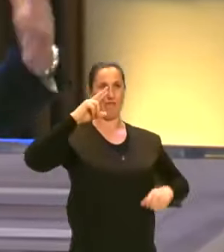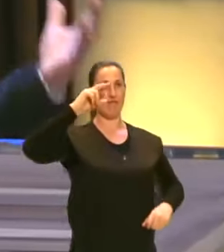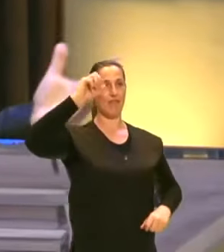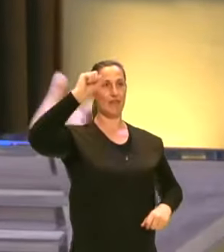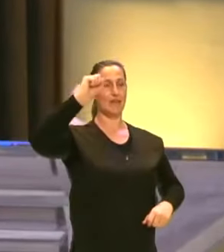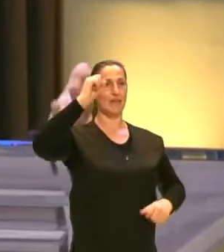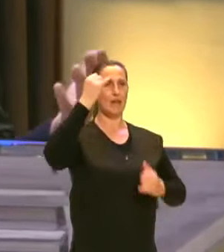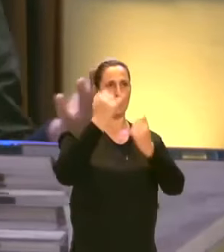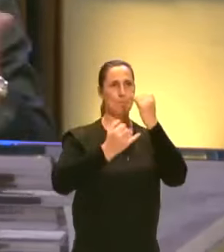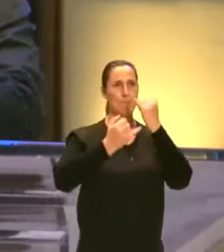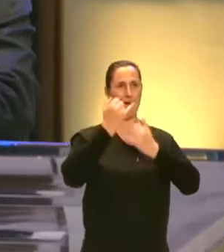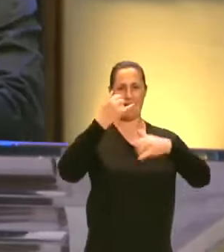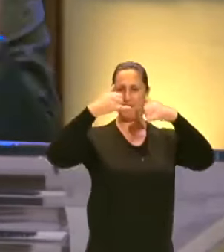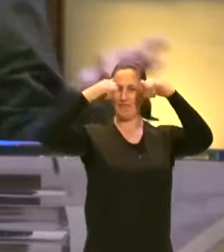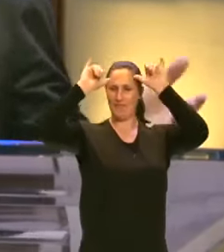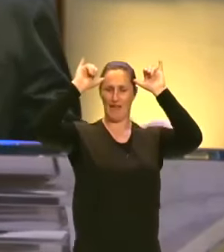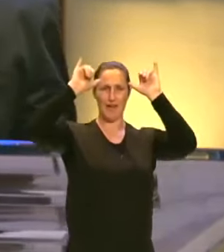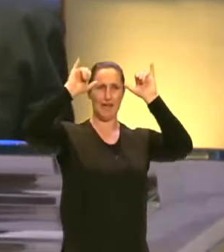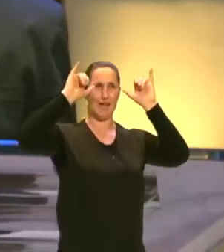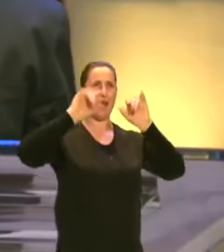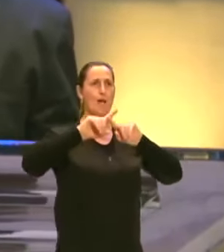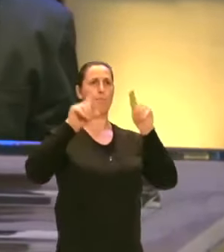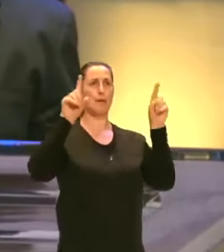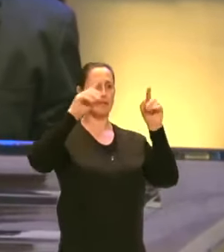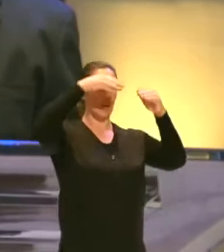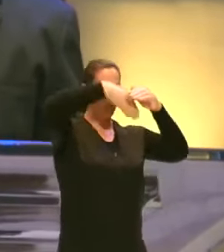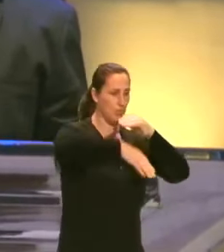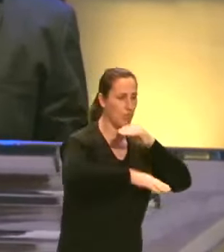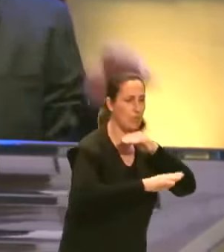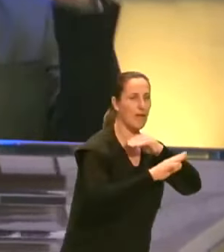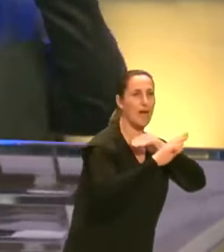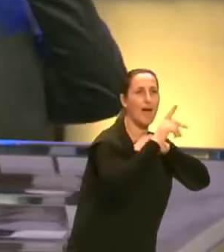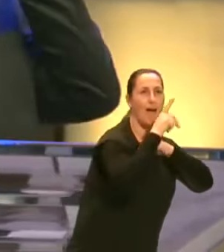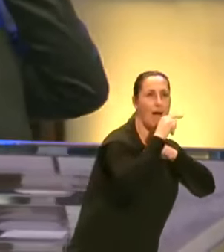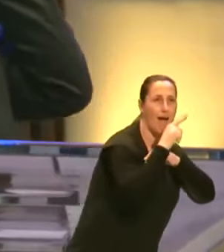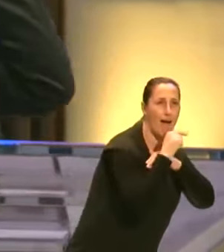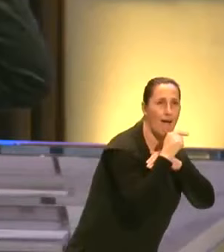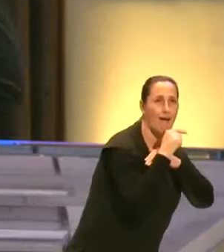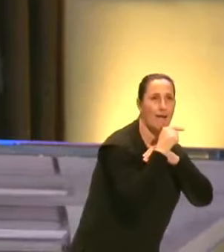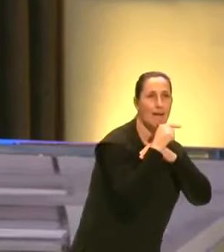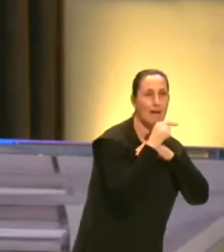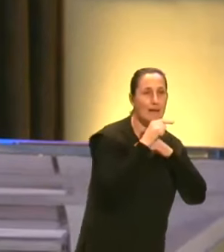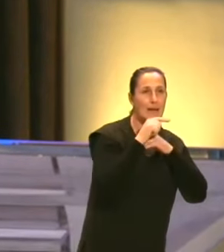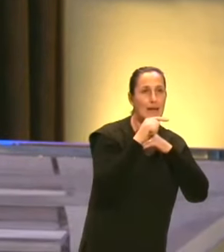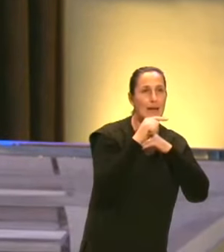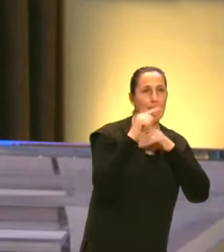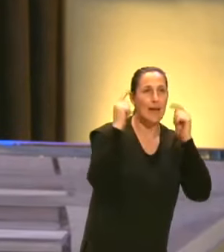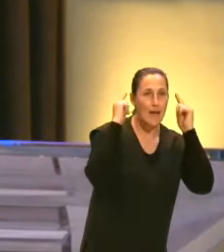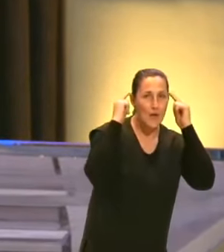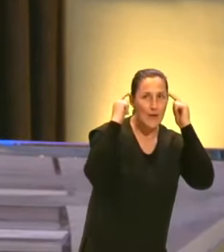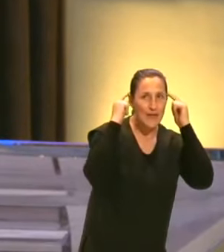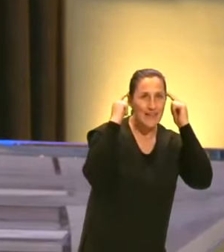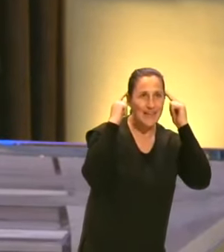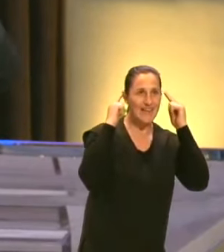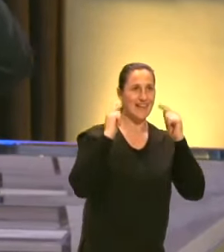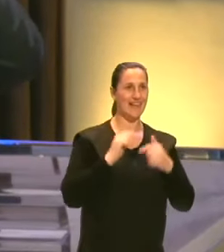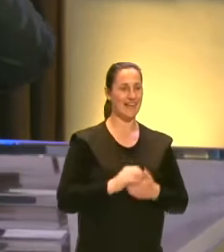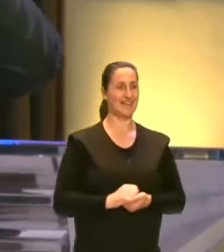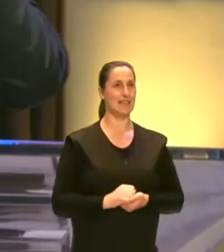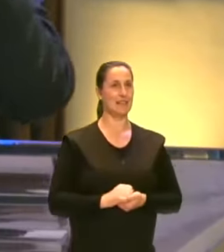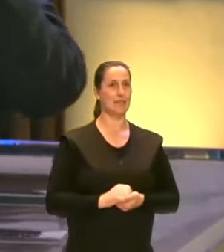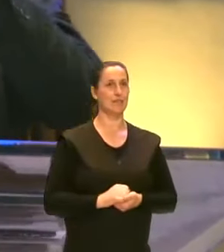uma vaca, não sei, mas ele mergulha e fica debaixo d'água. E ele mexe as orelhas. Se ele usasse máscara, ele ia conseguir,